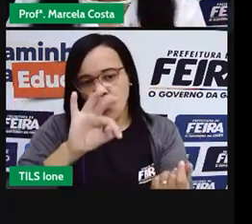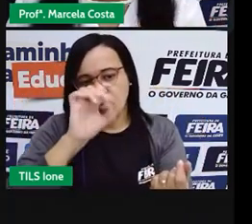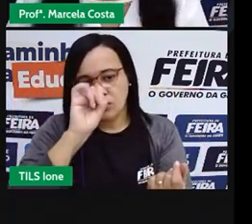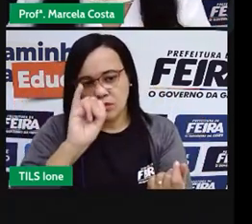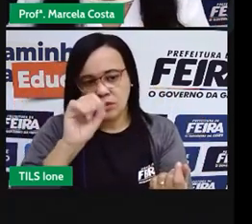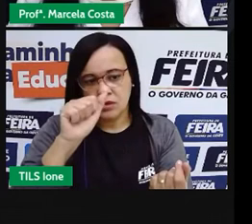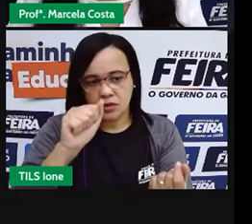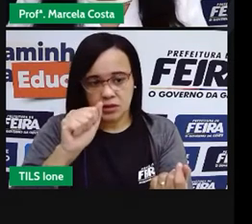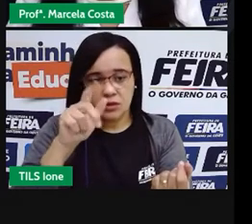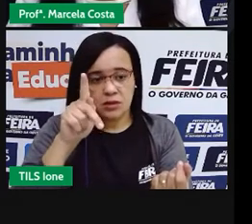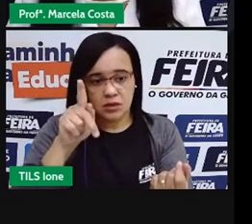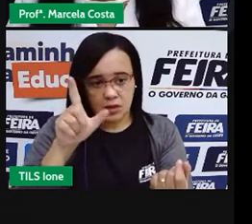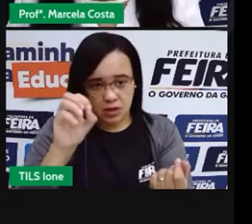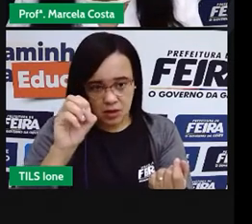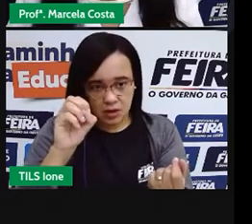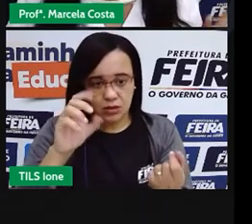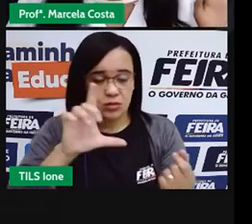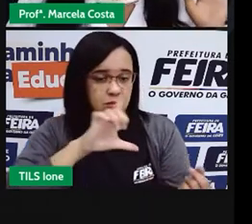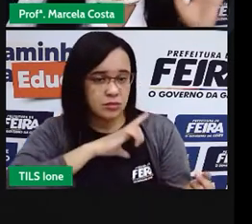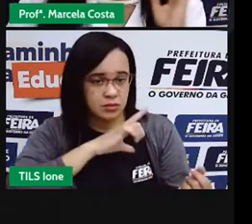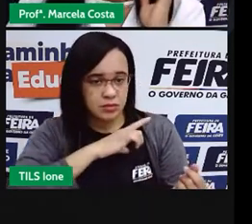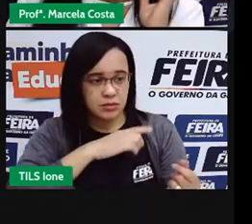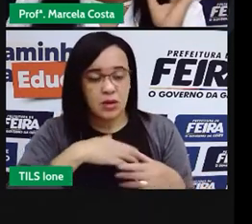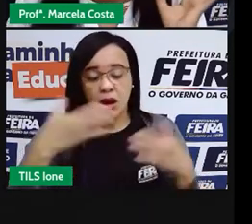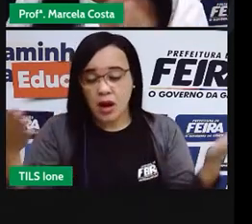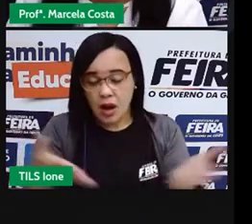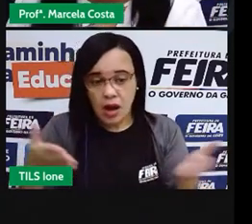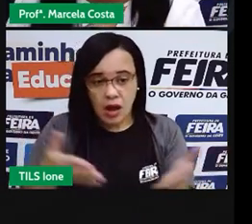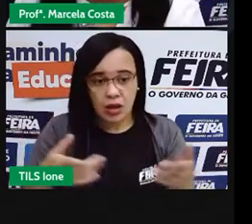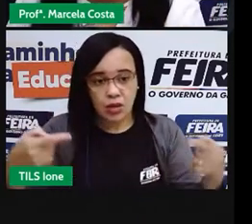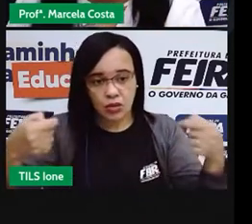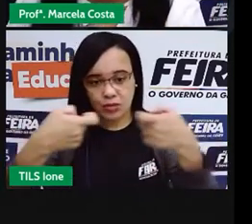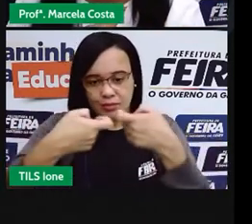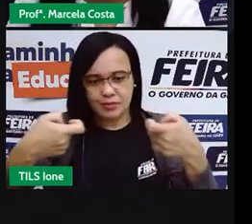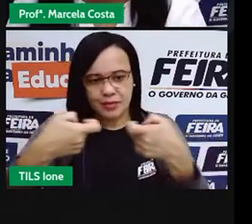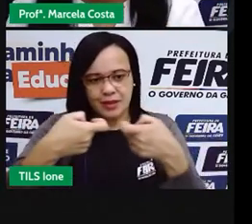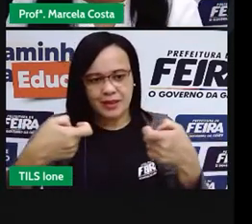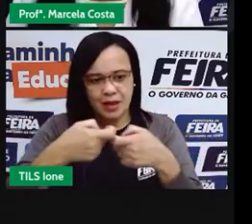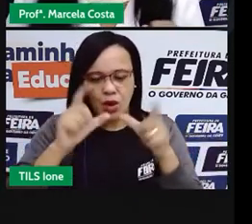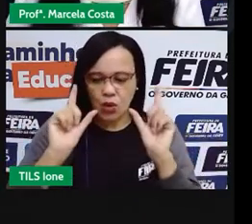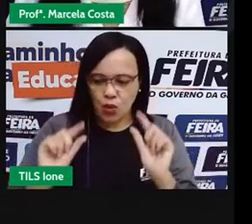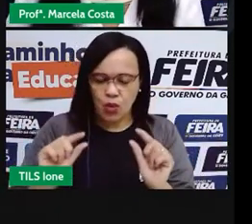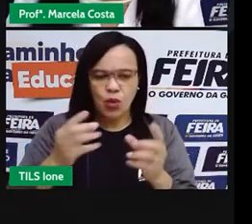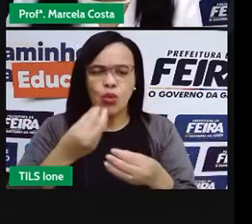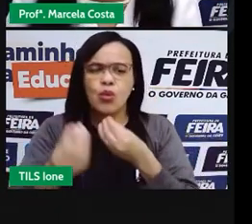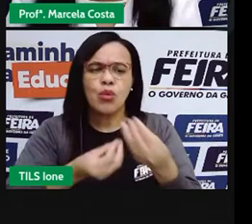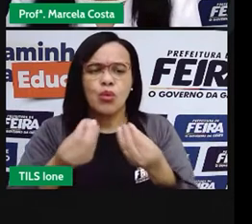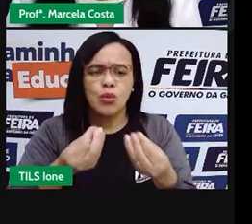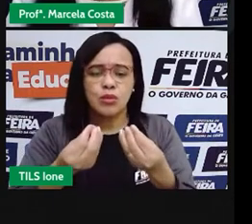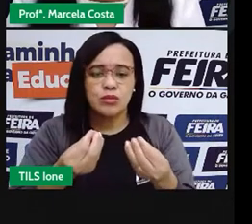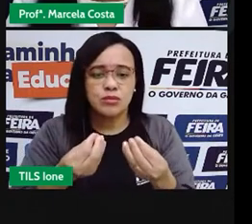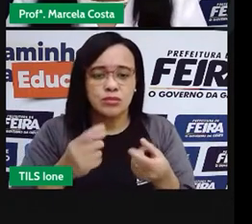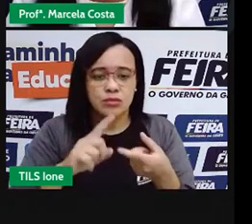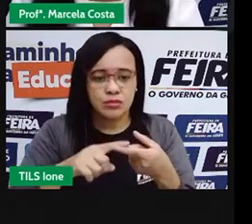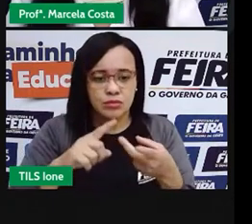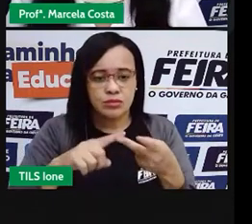listar agora o valor da meia, o valor que ele ia diminuir do dinheiro dele.